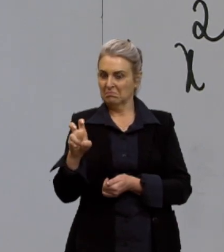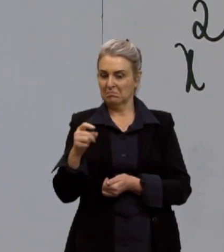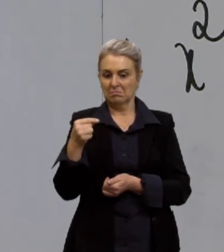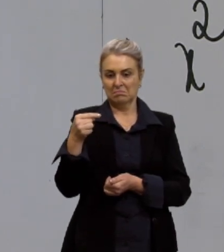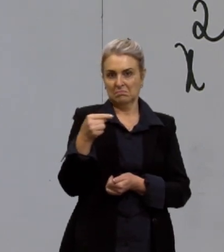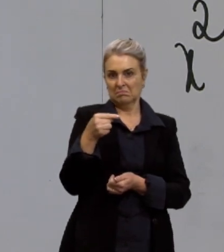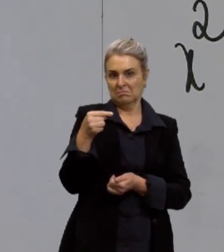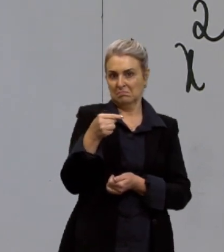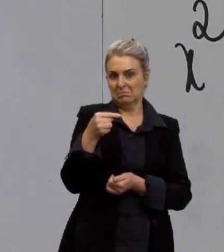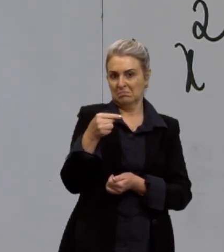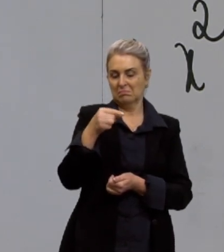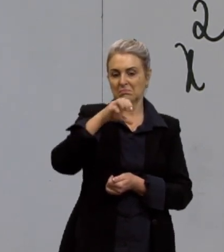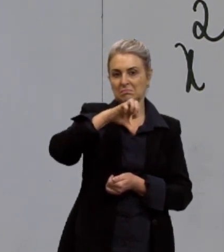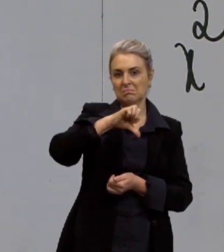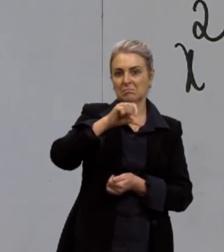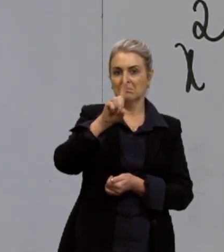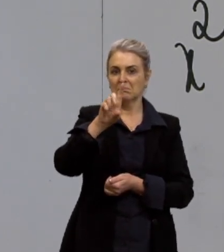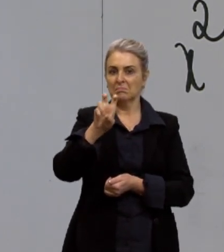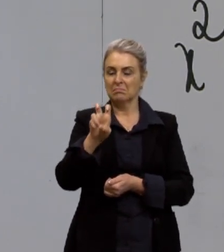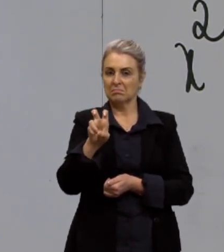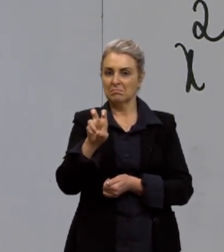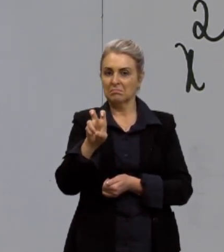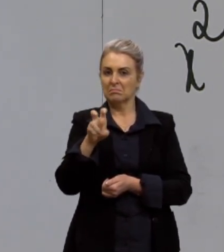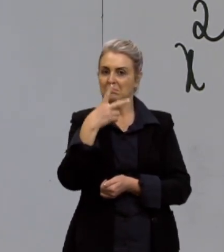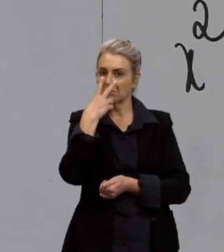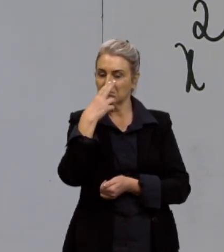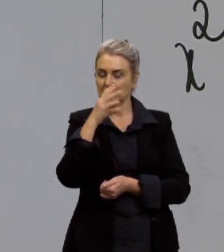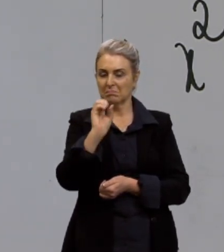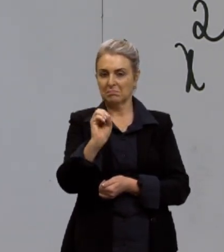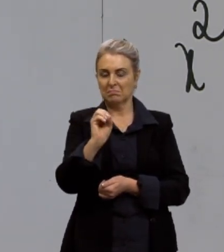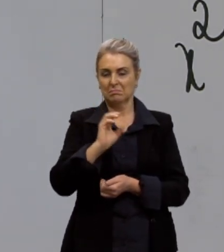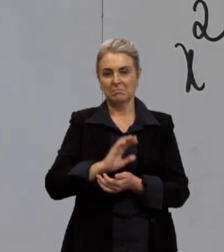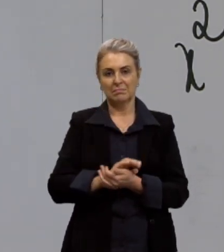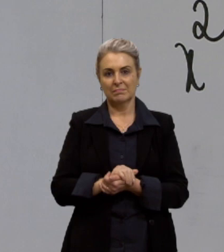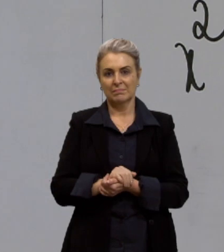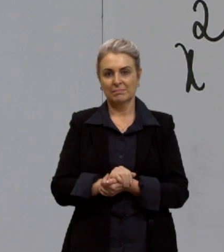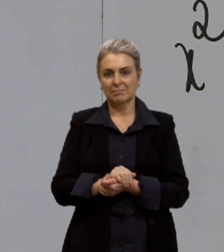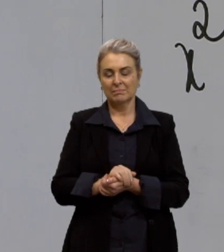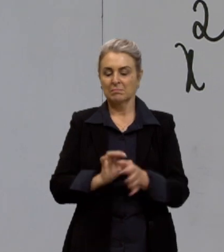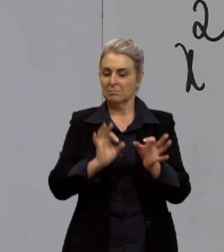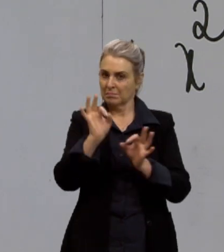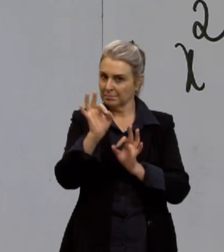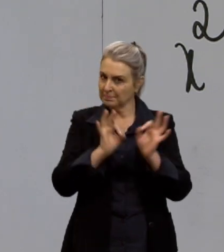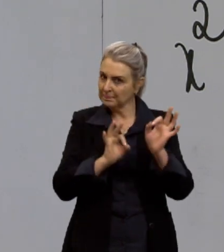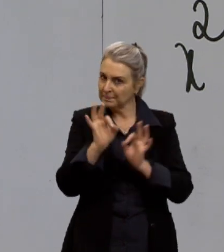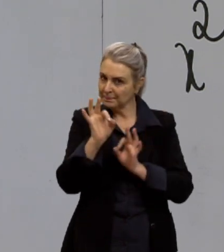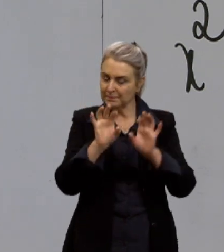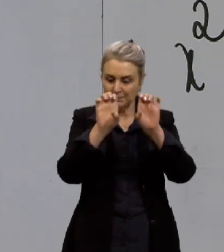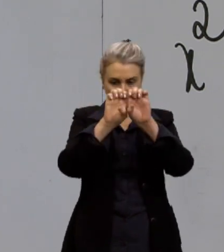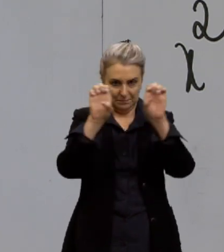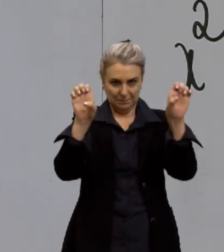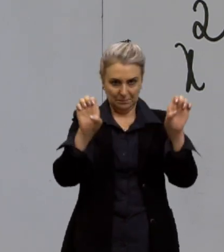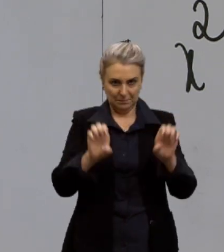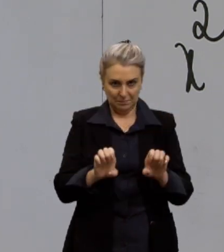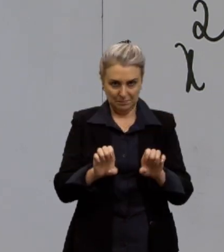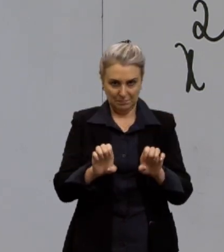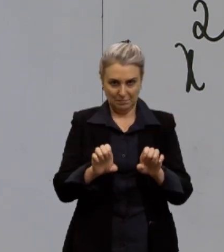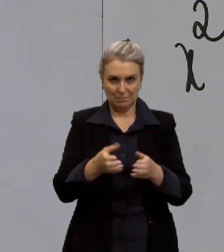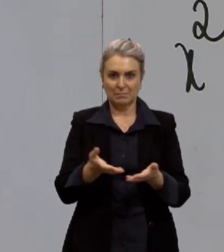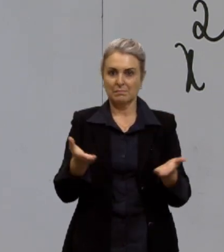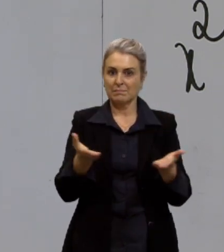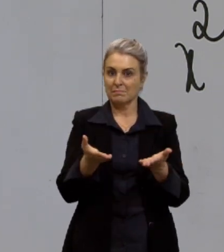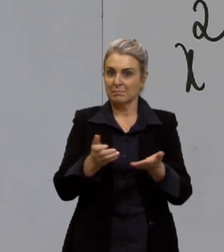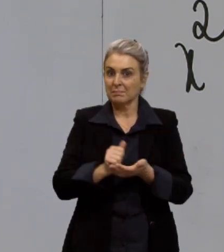Menos 915 igual a zero. Está organizada a minha equação. Agora, o que